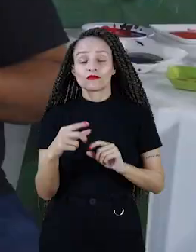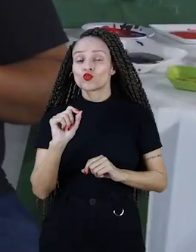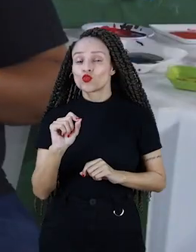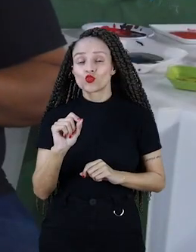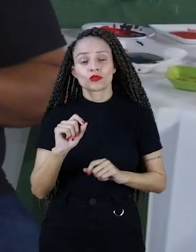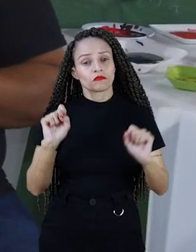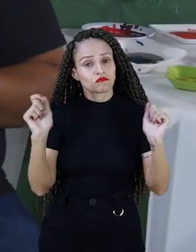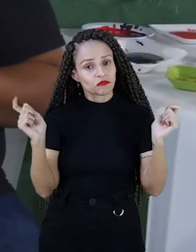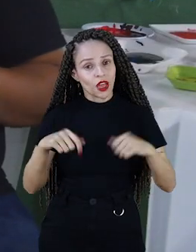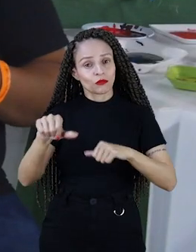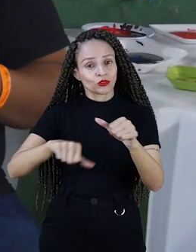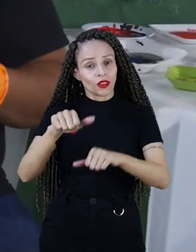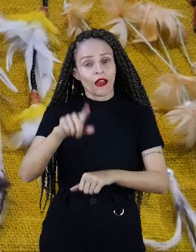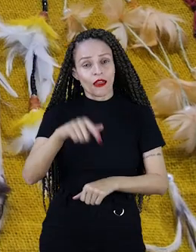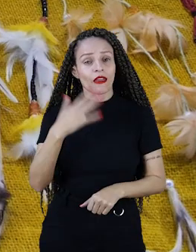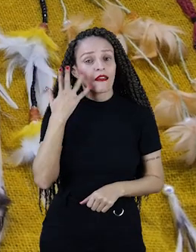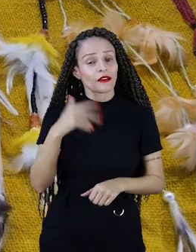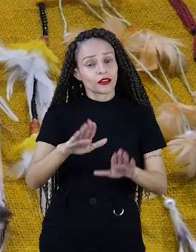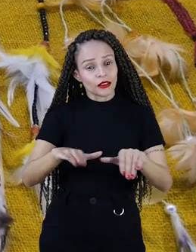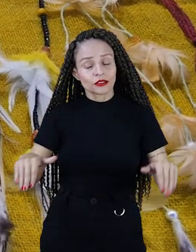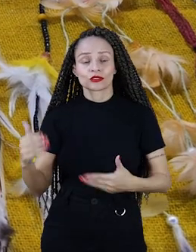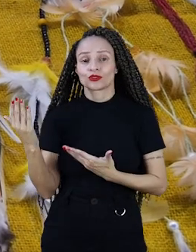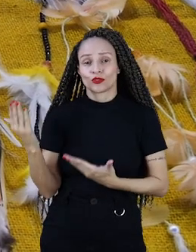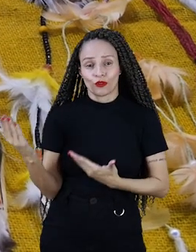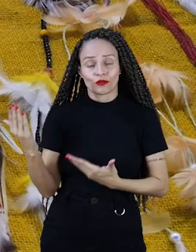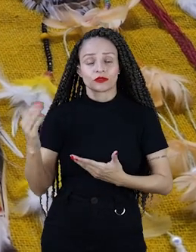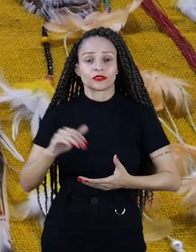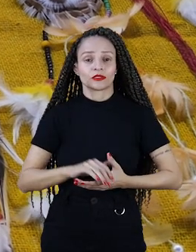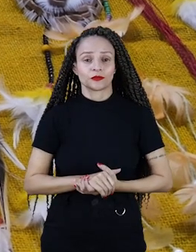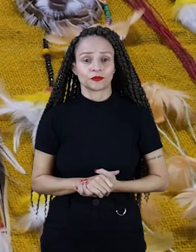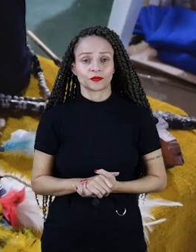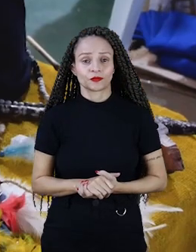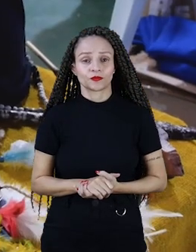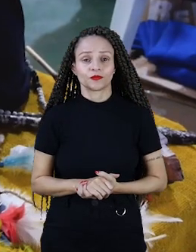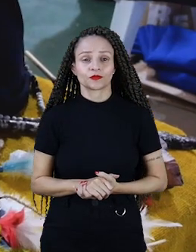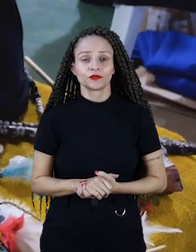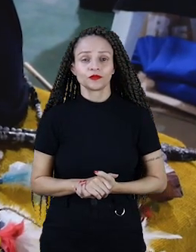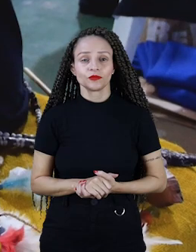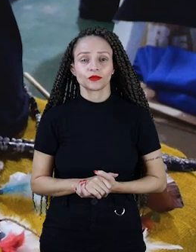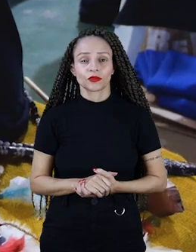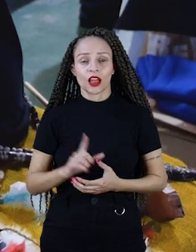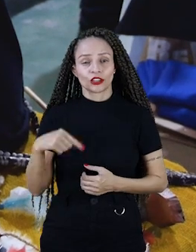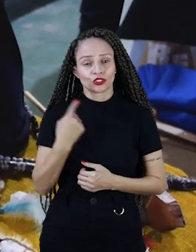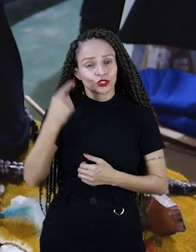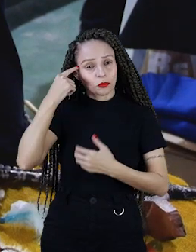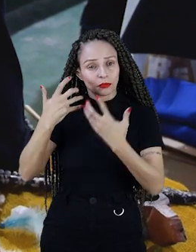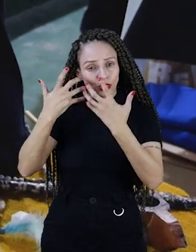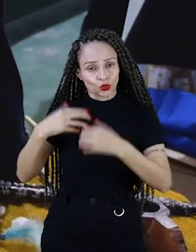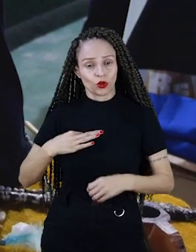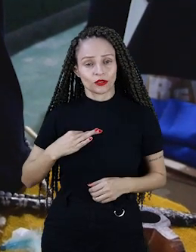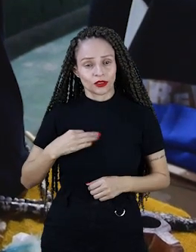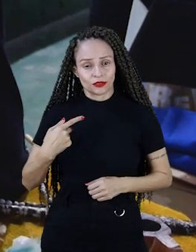que vão poder mudar isso são as crianças e os jovens. Os desenhos nas camisetas. A gente pensou nessa estampa